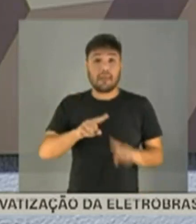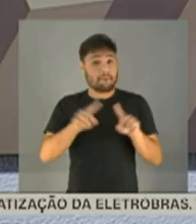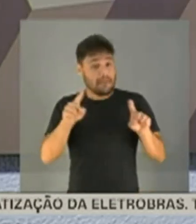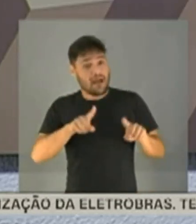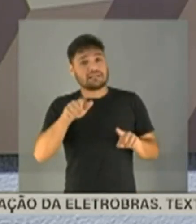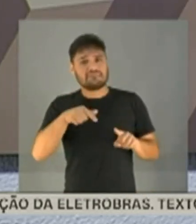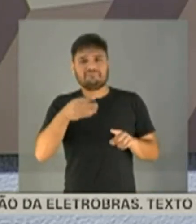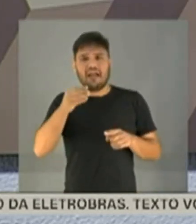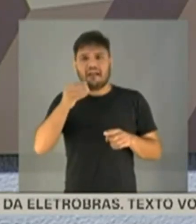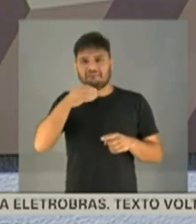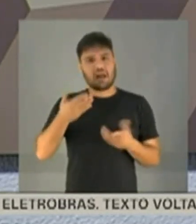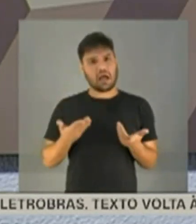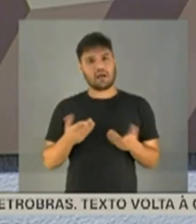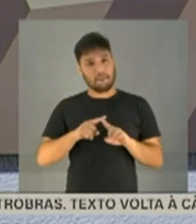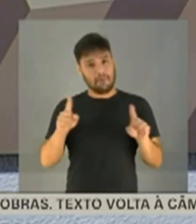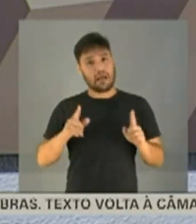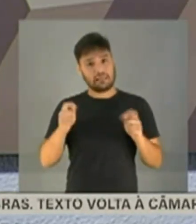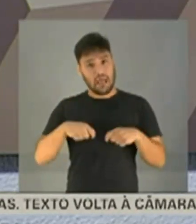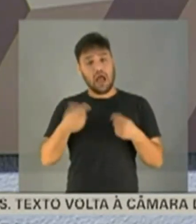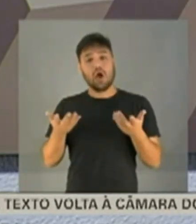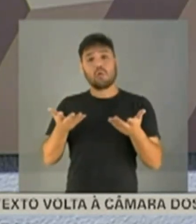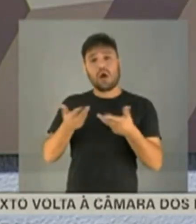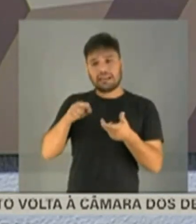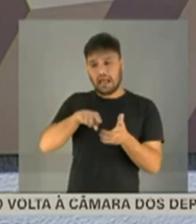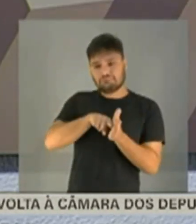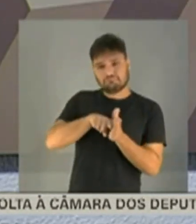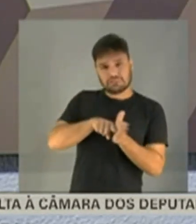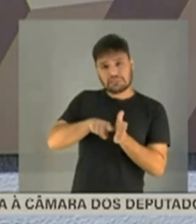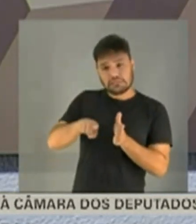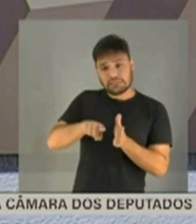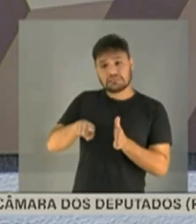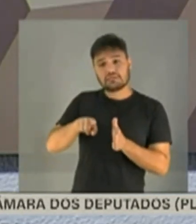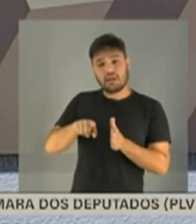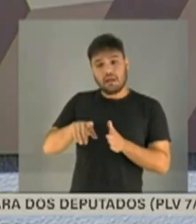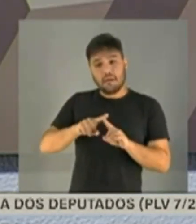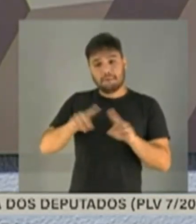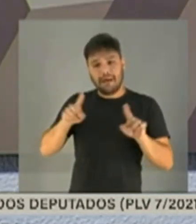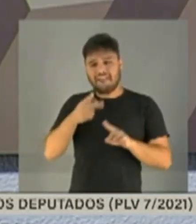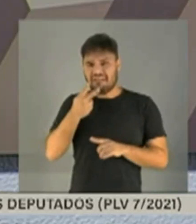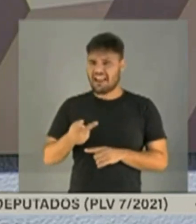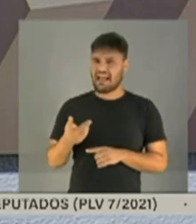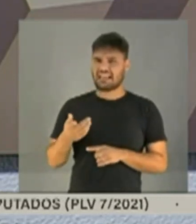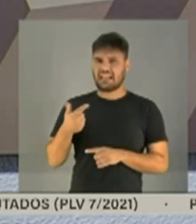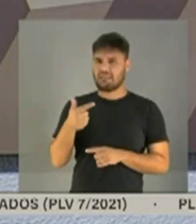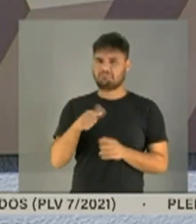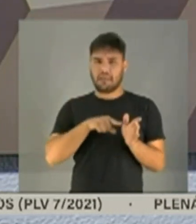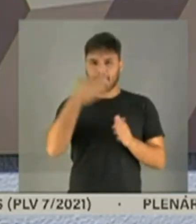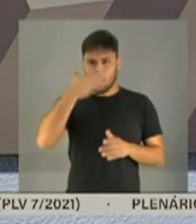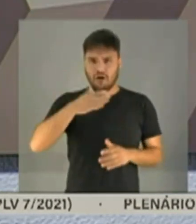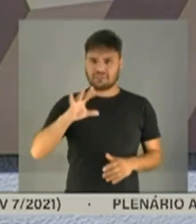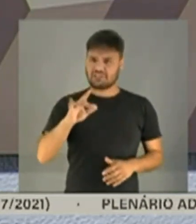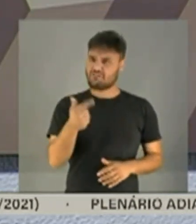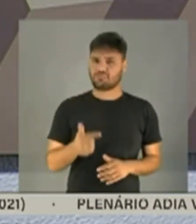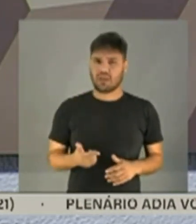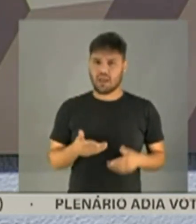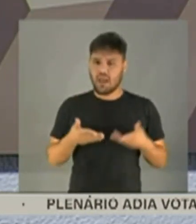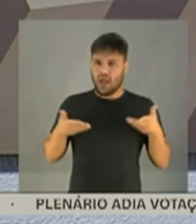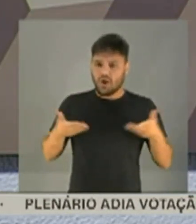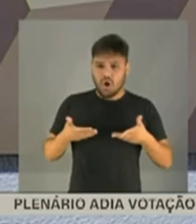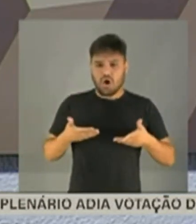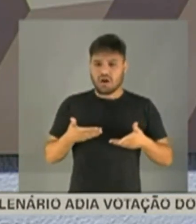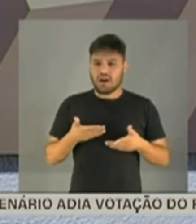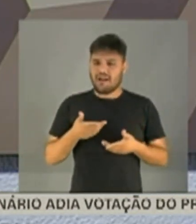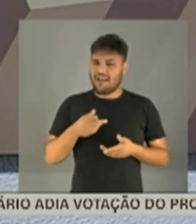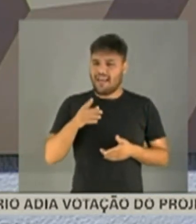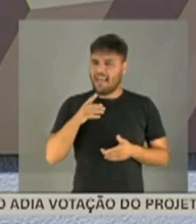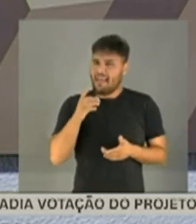comprovadamente ineficaz. A gente pode discutir a qualidade dos estudos e o peso das evidências. Vamos falar que não tem evidência científica, a essa altura do campeonato, é